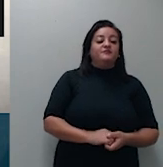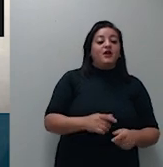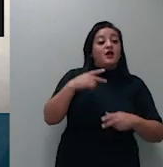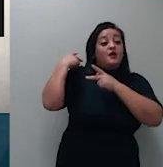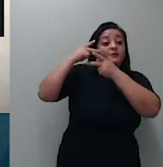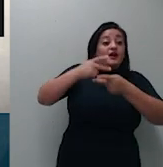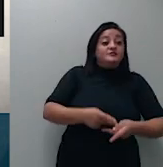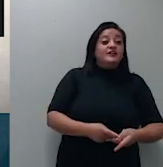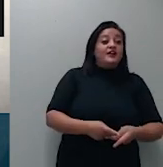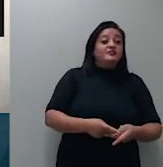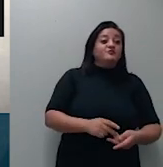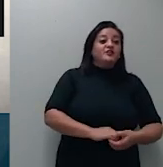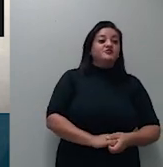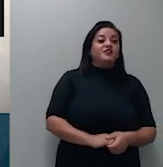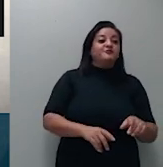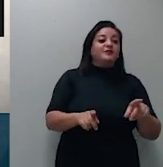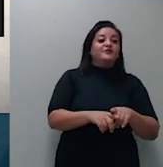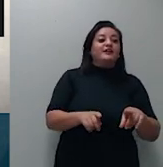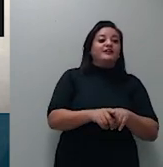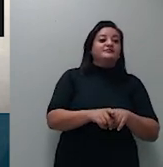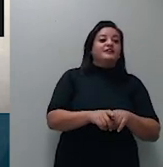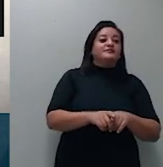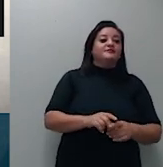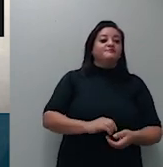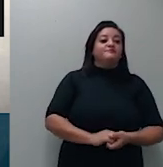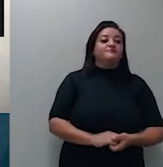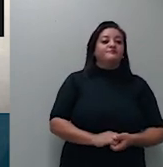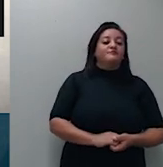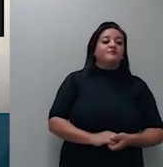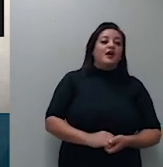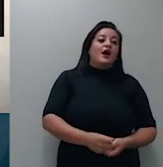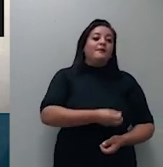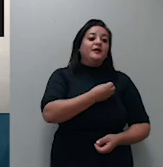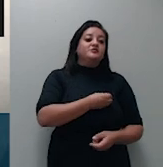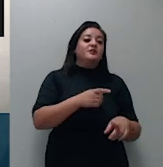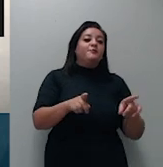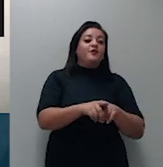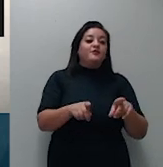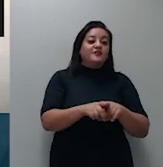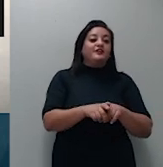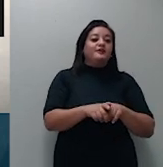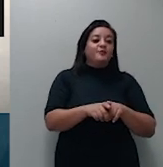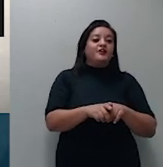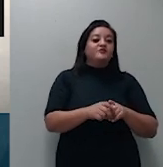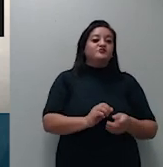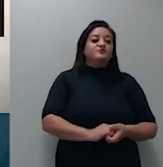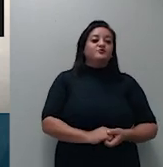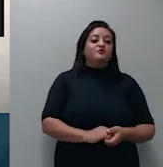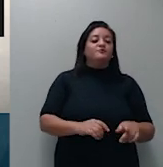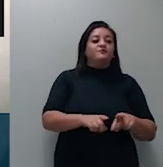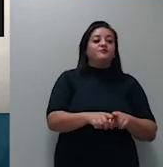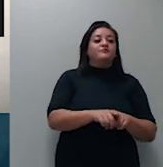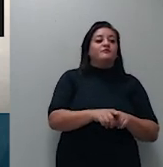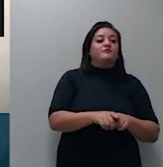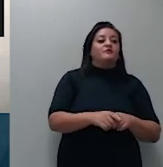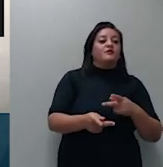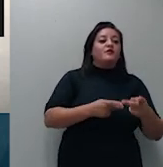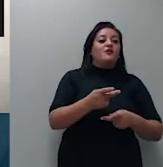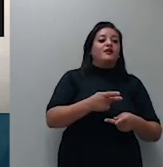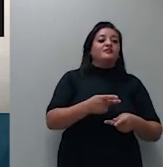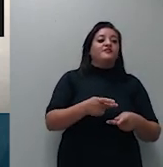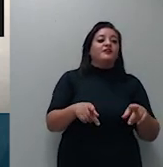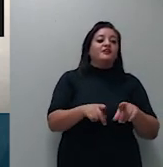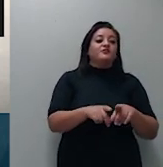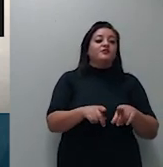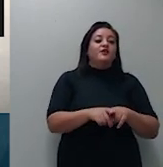da herança cuja parte desse pretende anular morreu antes da entrada em vigor da Constituição de